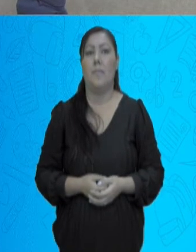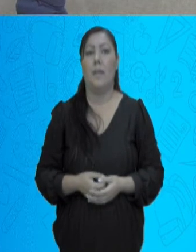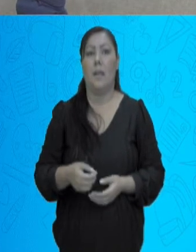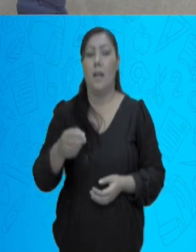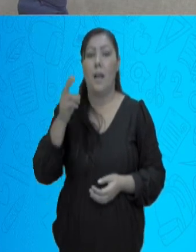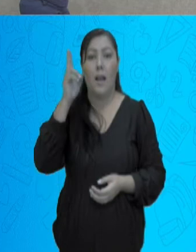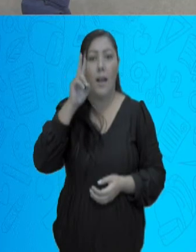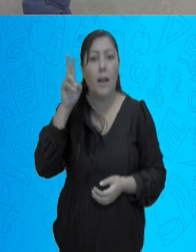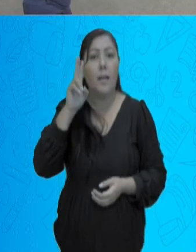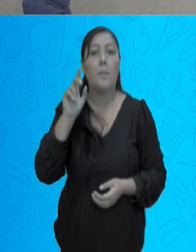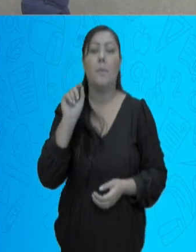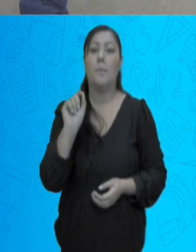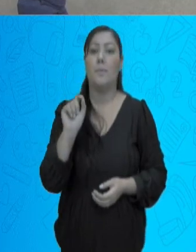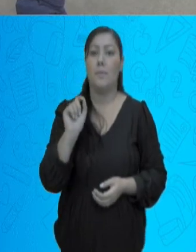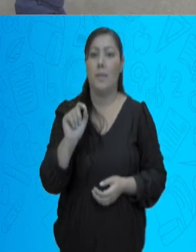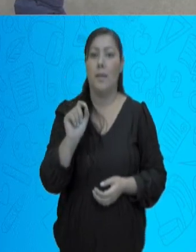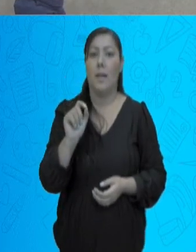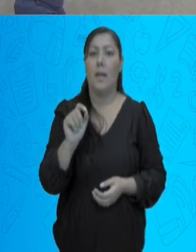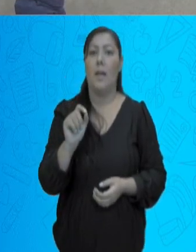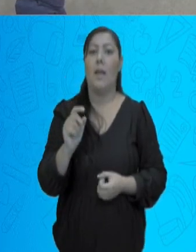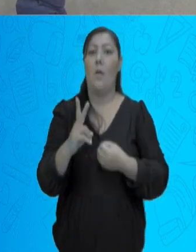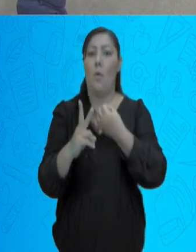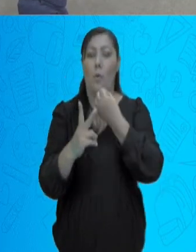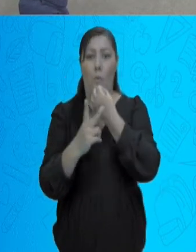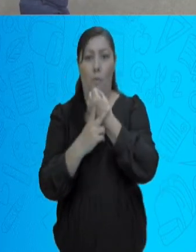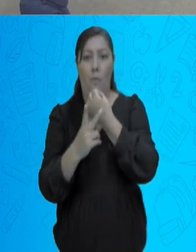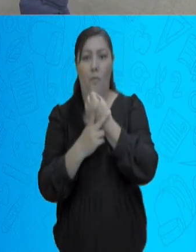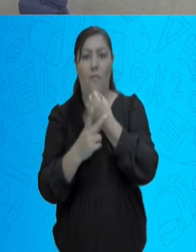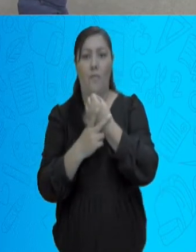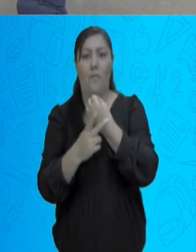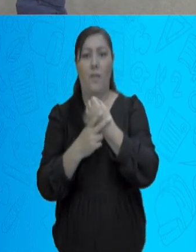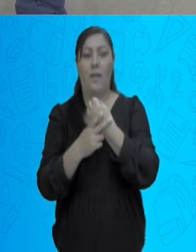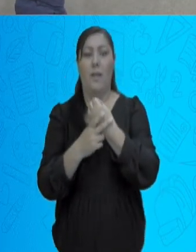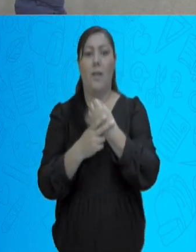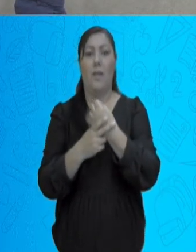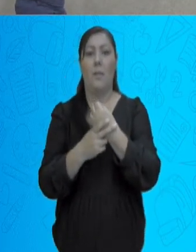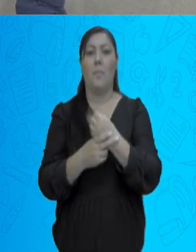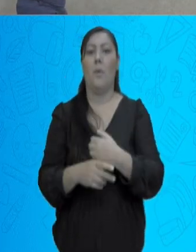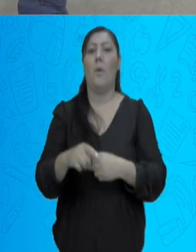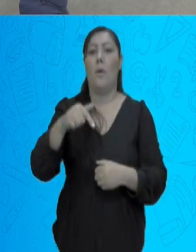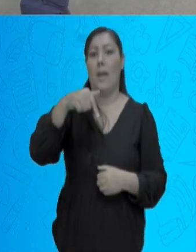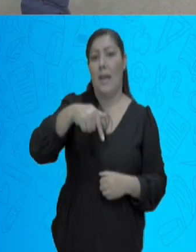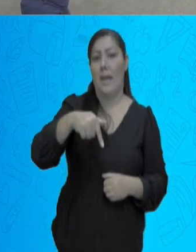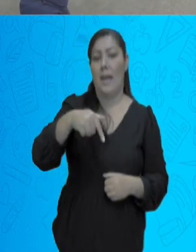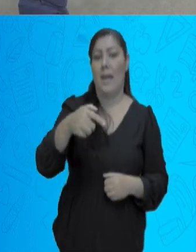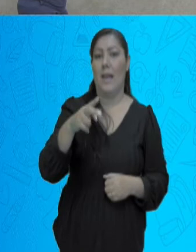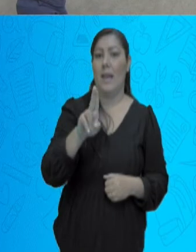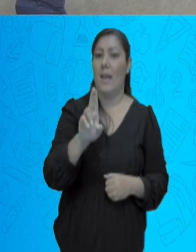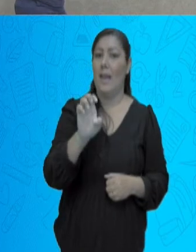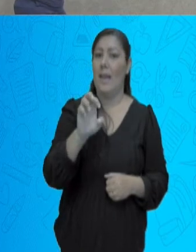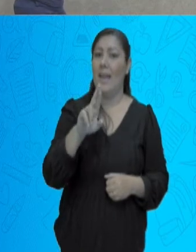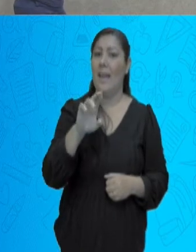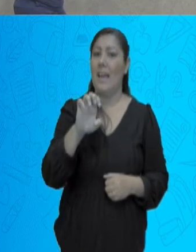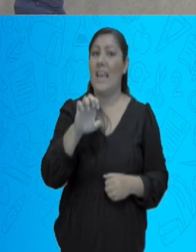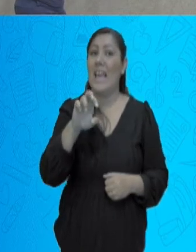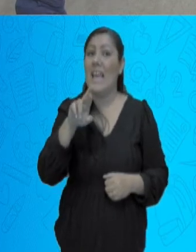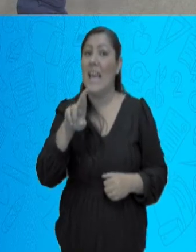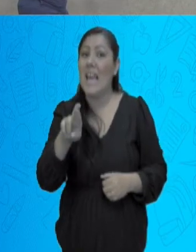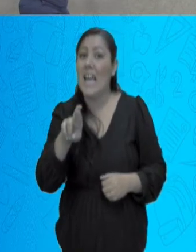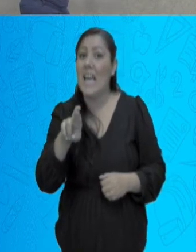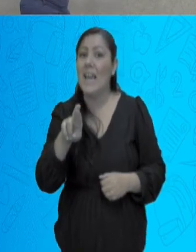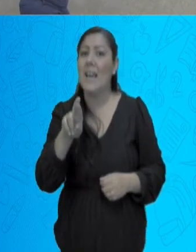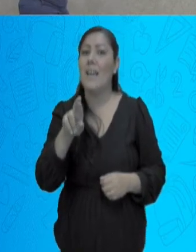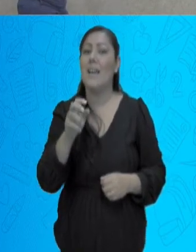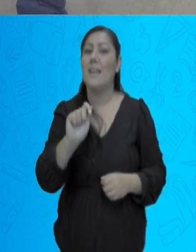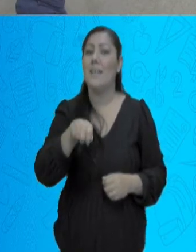verbo querer, né? Então, é essa diferença que nós temos que perceber, né? Que o